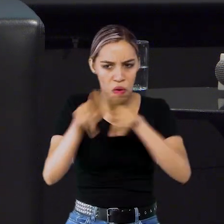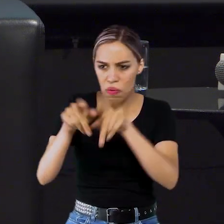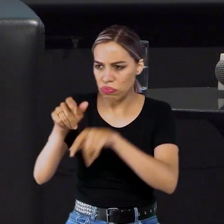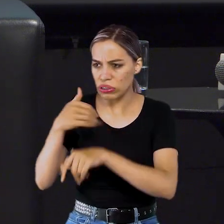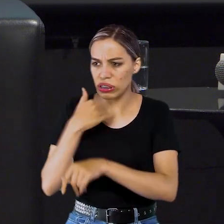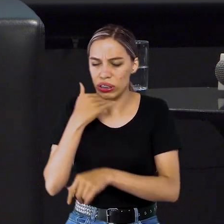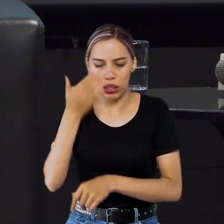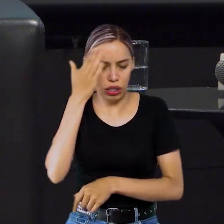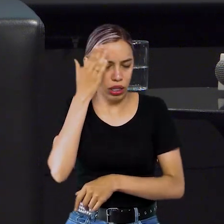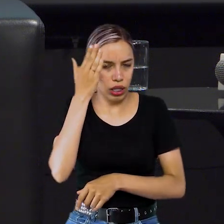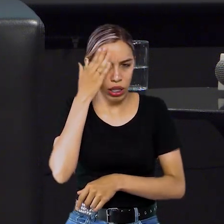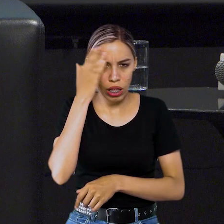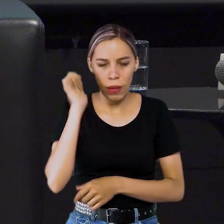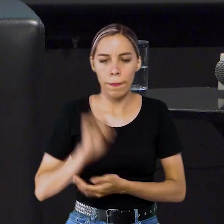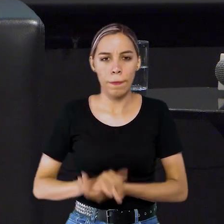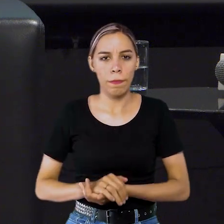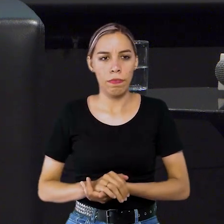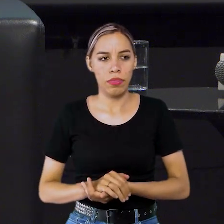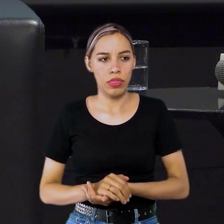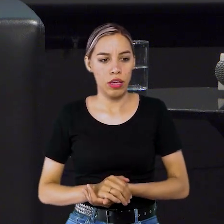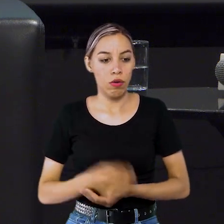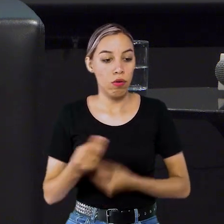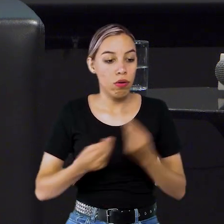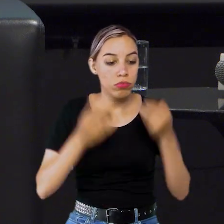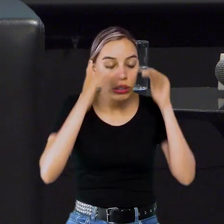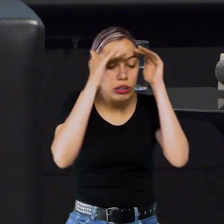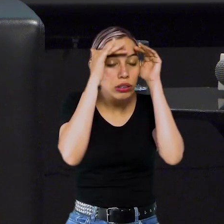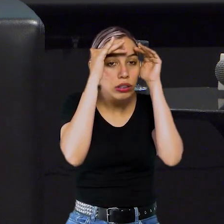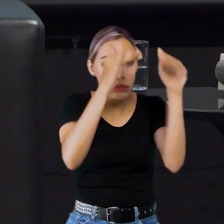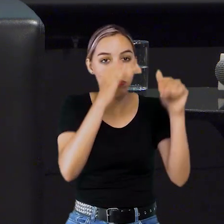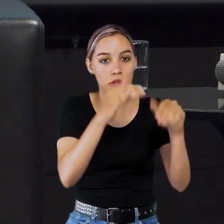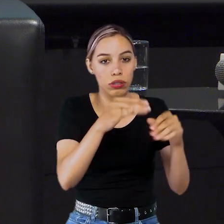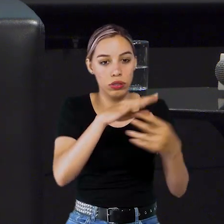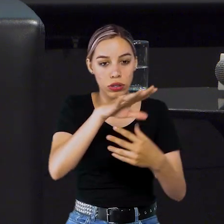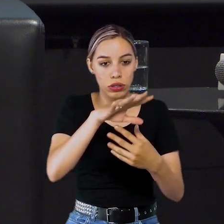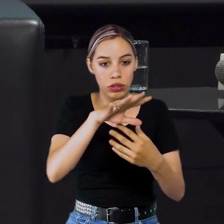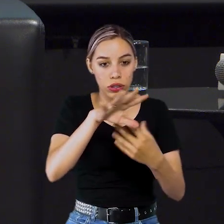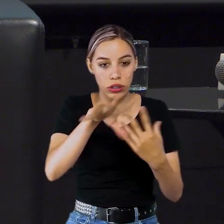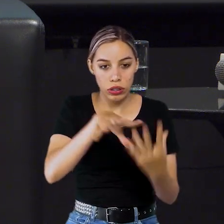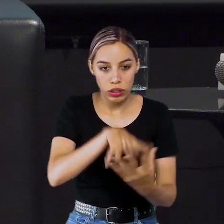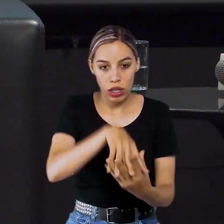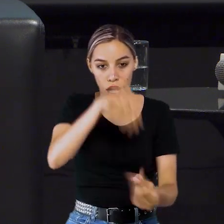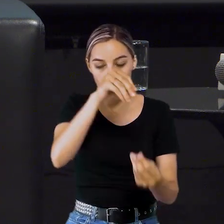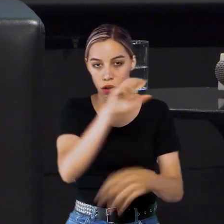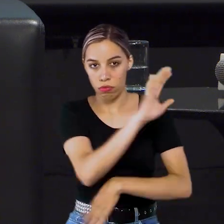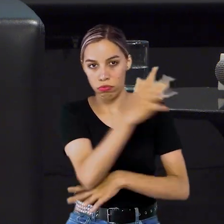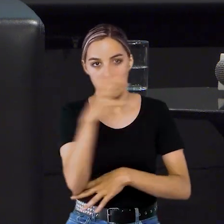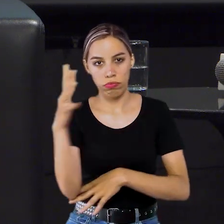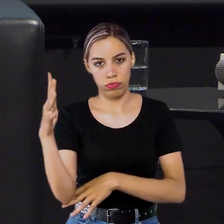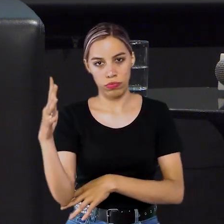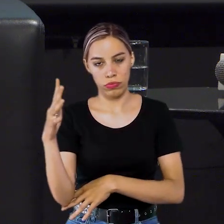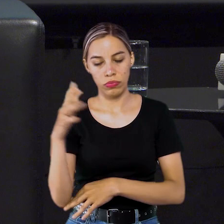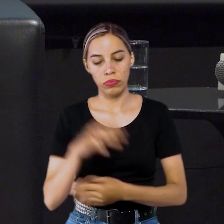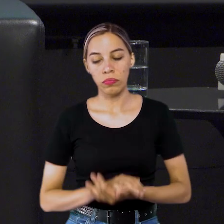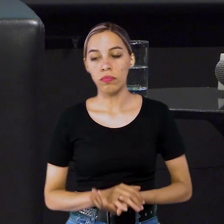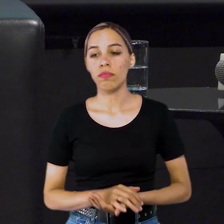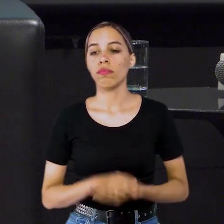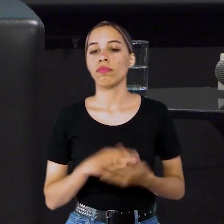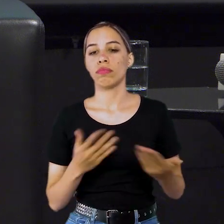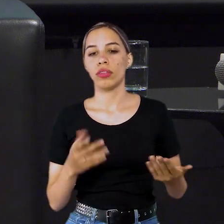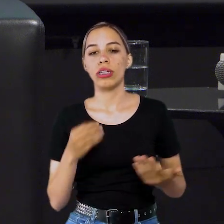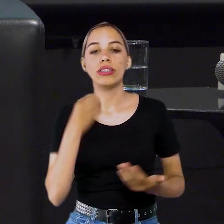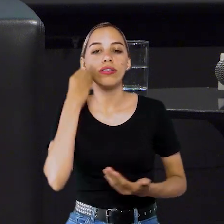gente respeitar os espíritos guardiões da floresta? Então, acho que a experiência, né, do Timóteo, que vem